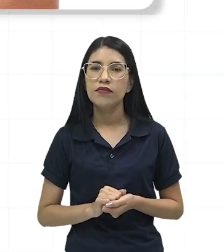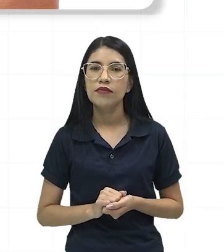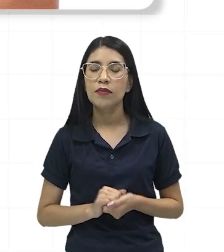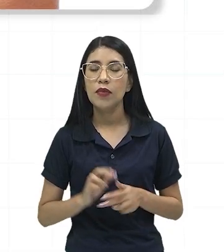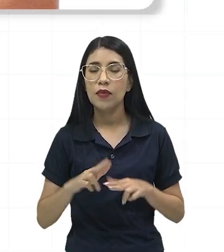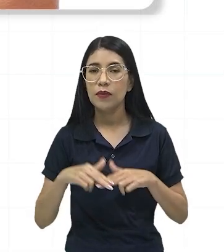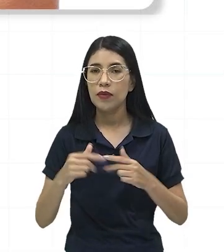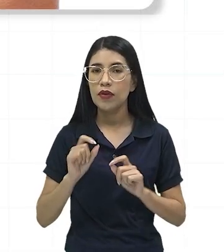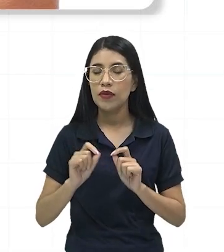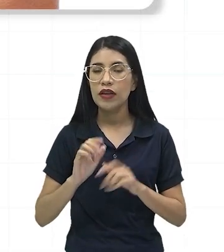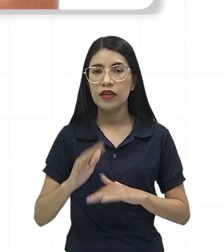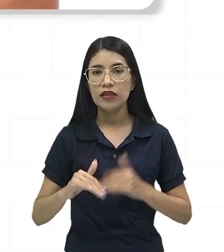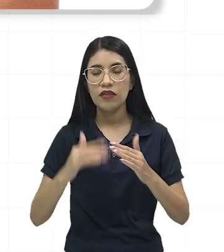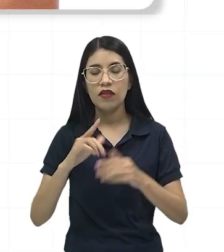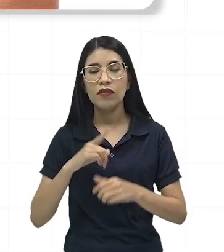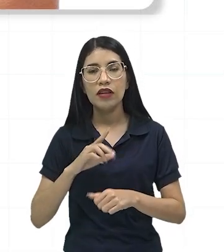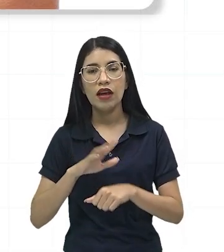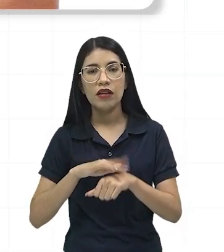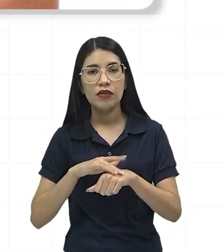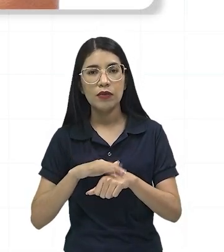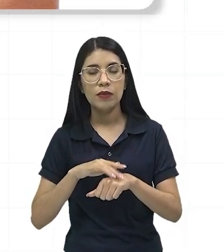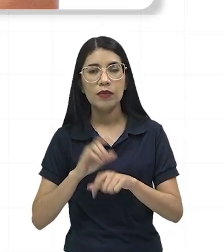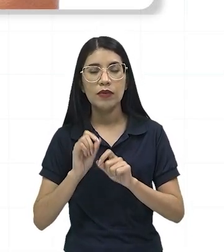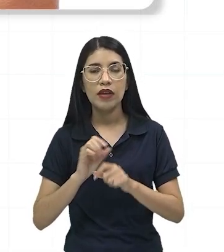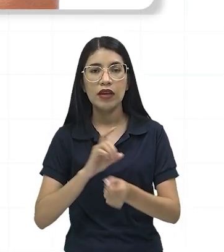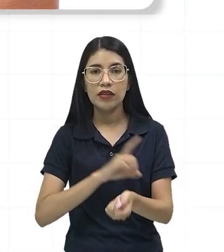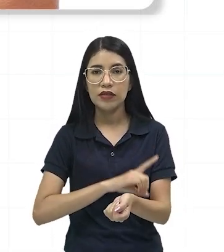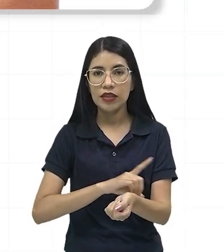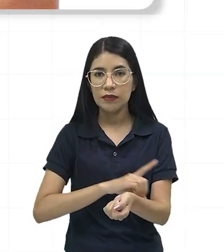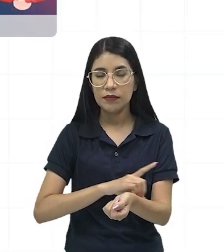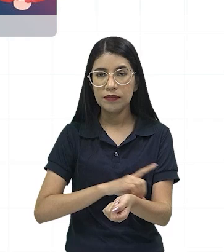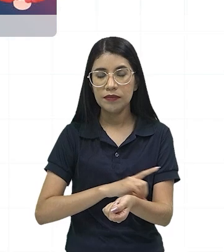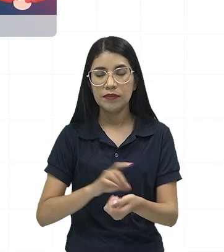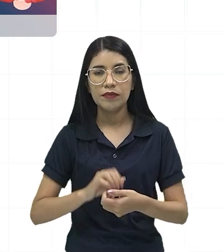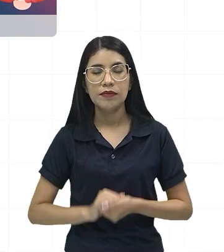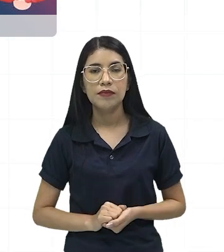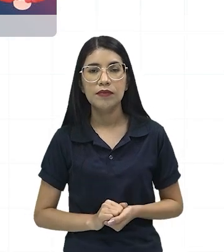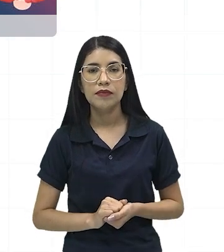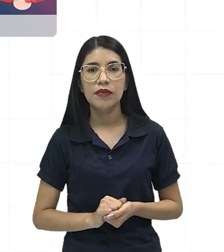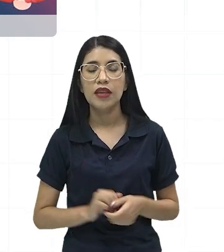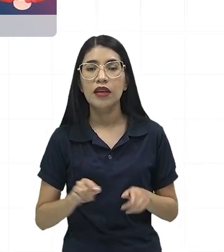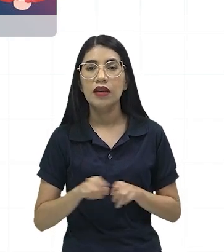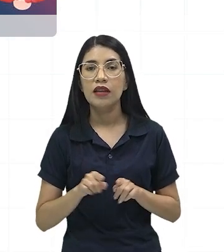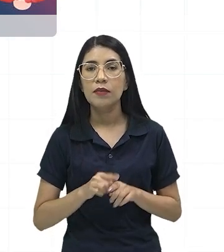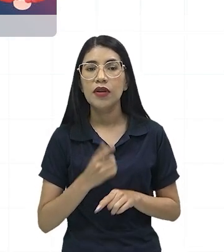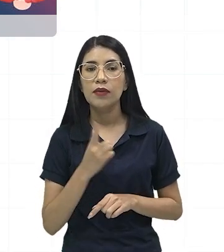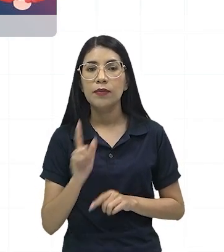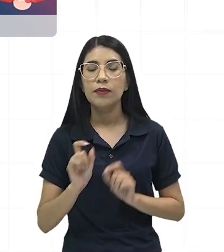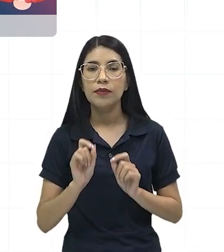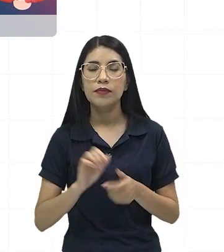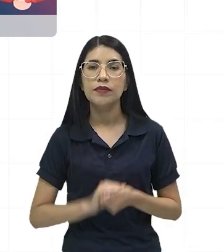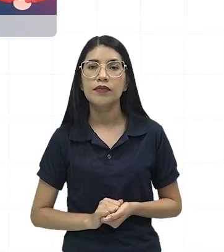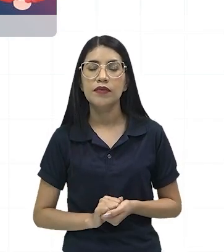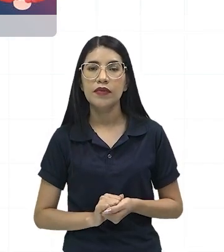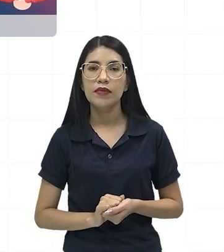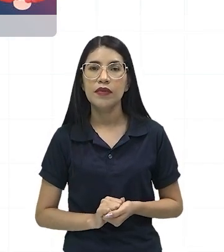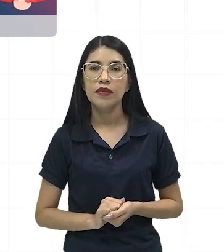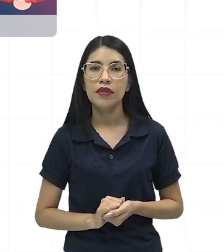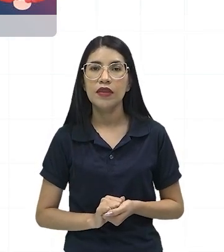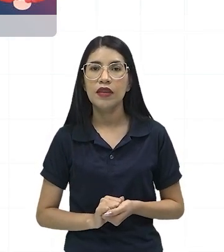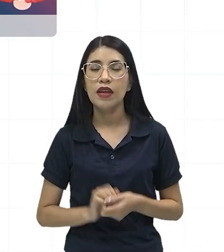essa doença que é chamada de diabetes mellitus. Temos também o hipotireoidismo e